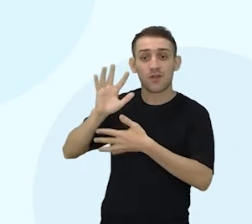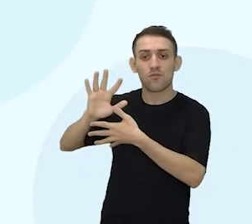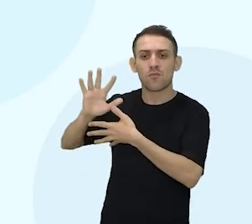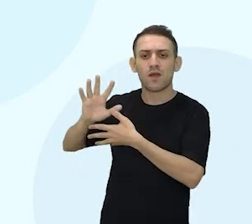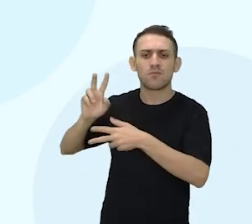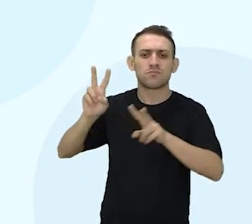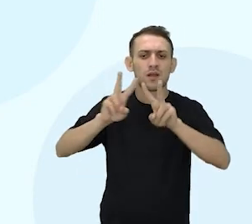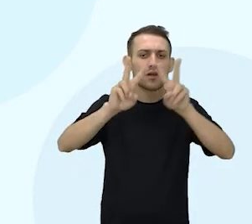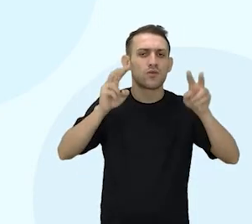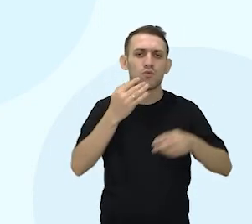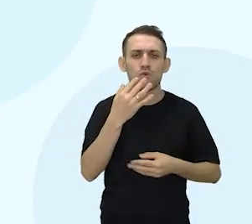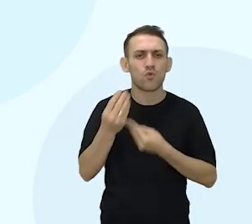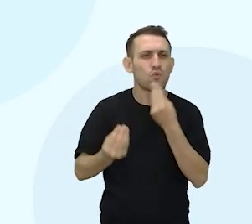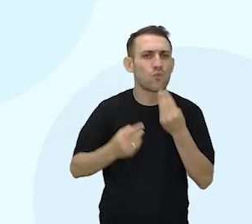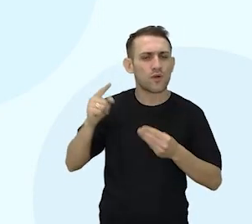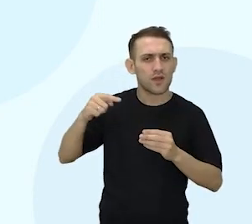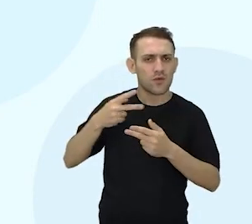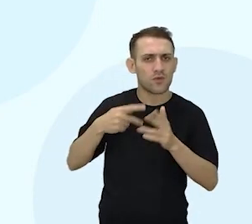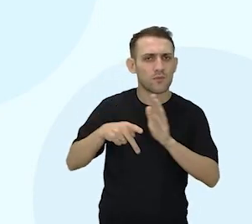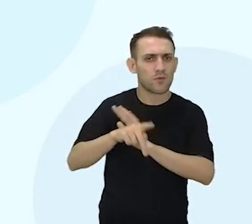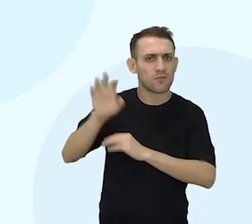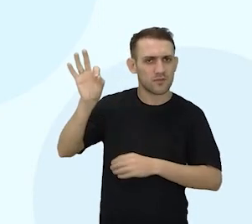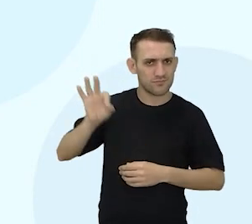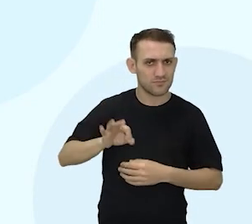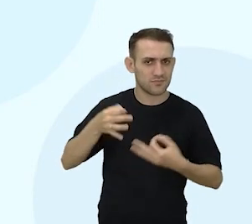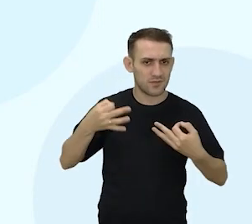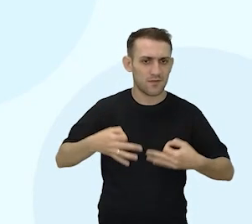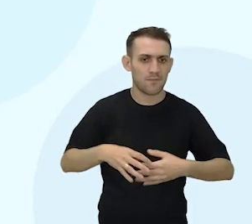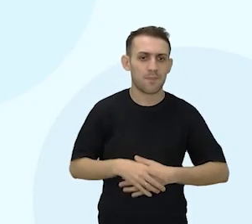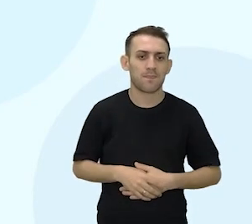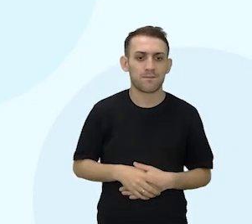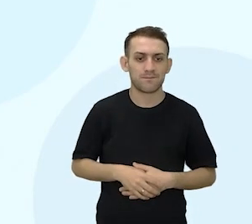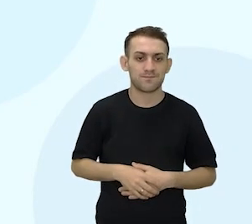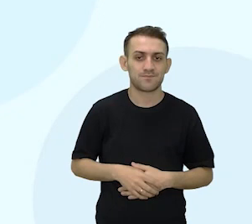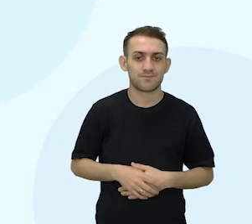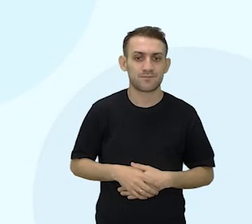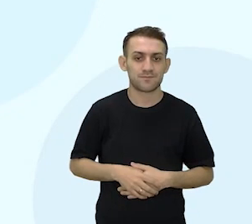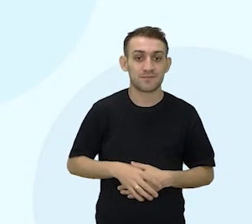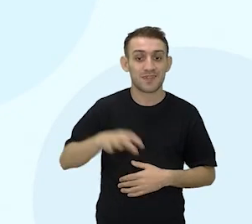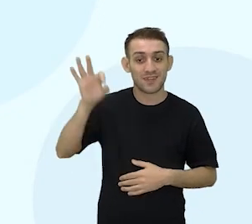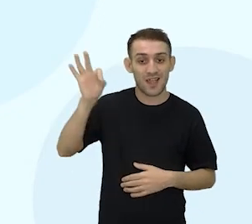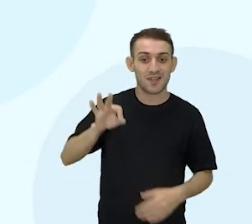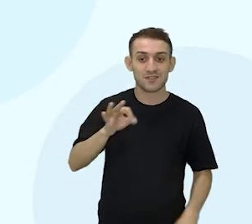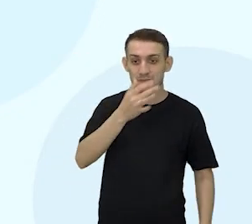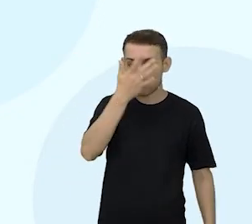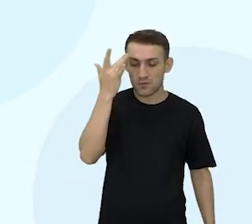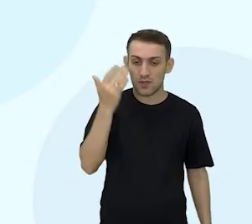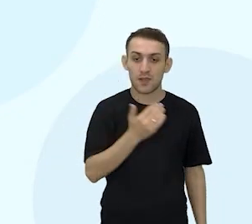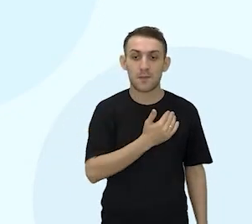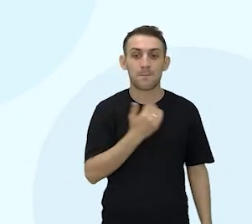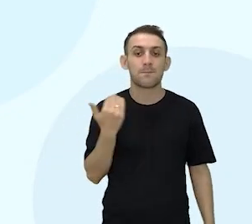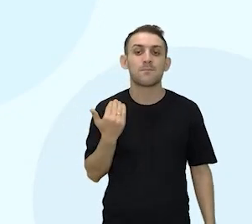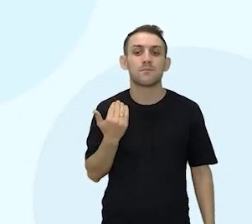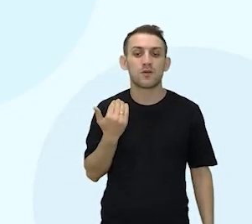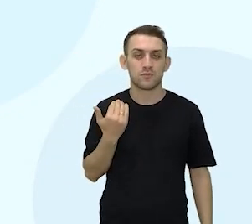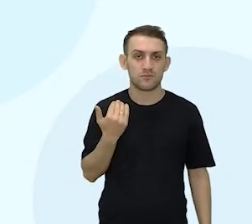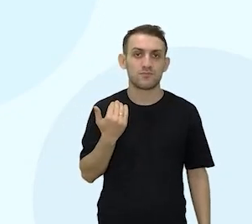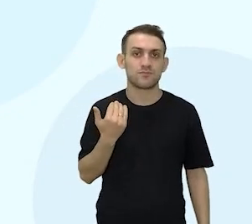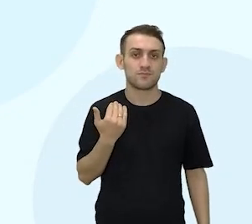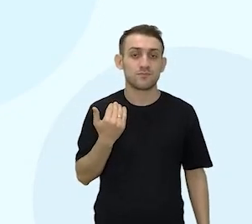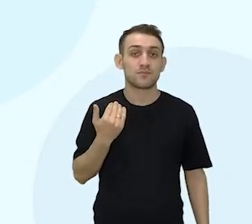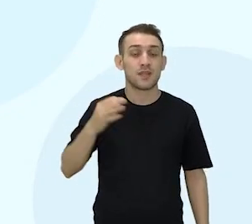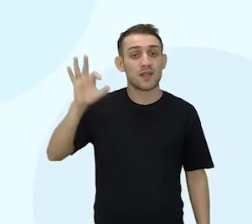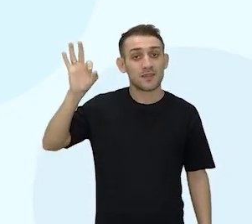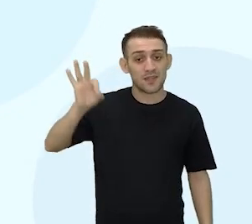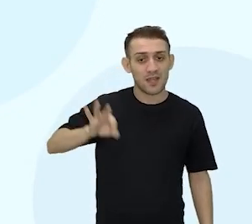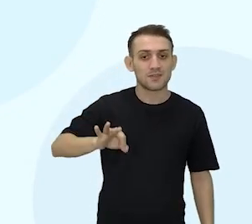questão das cores, como que é a questão da natalidade aí, né? Taxa de mortalidade, né? Essa